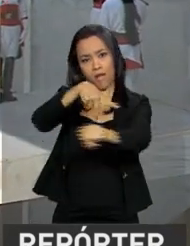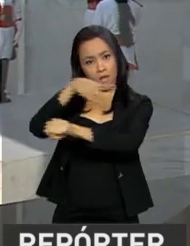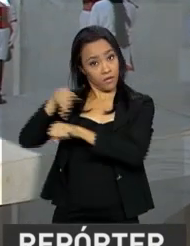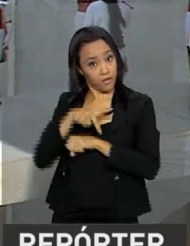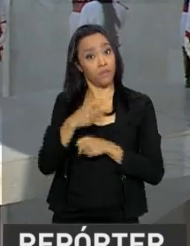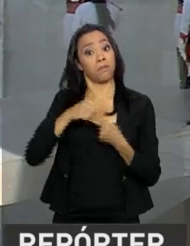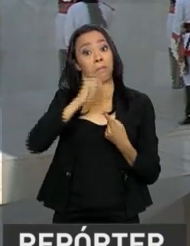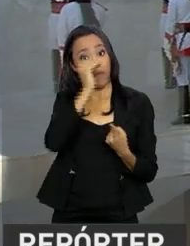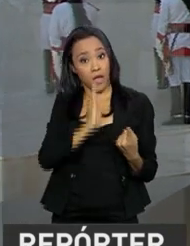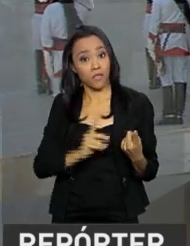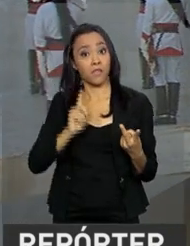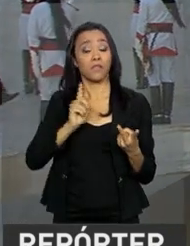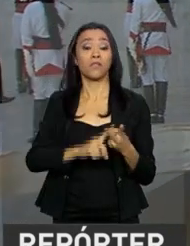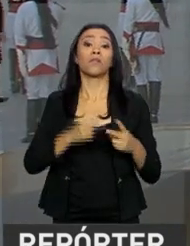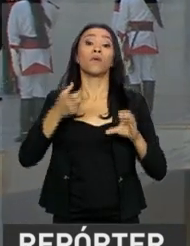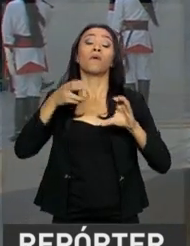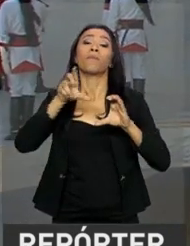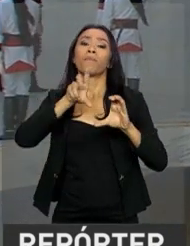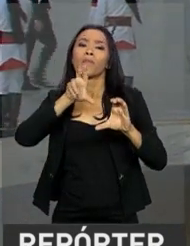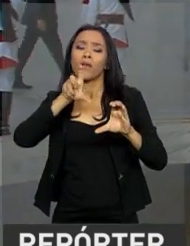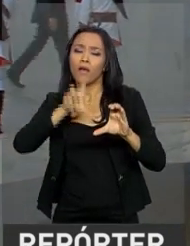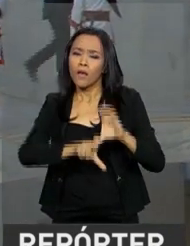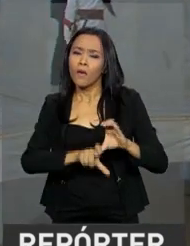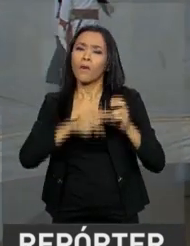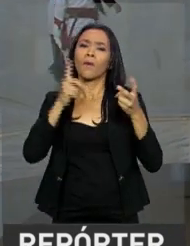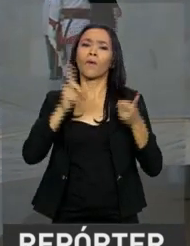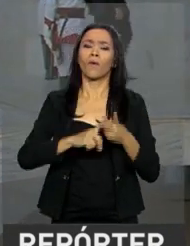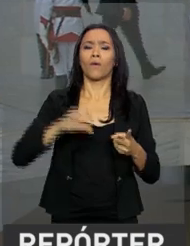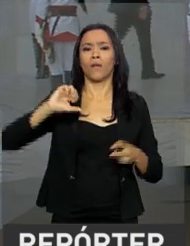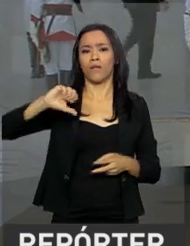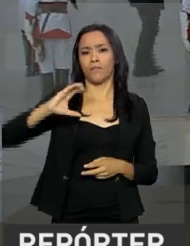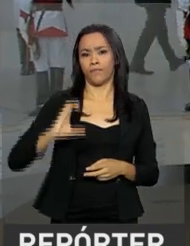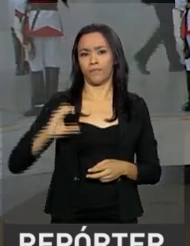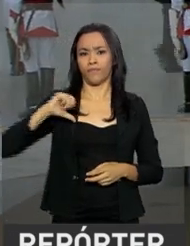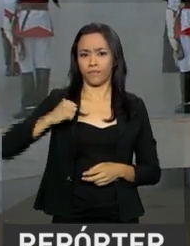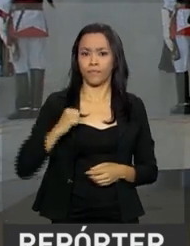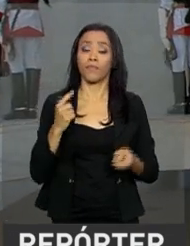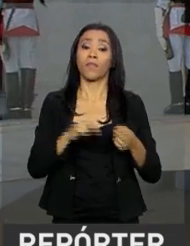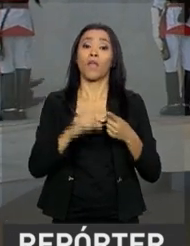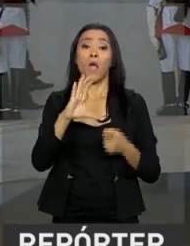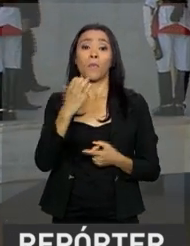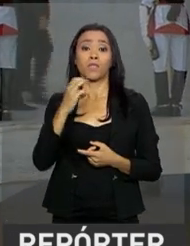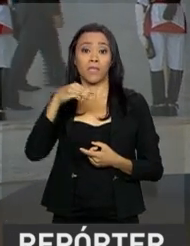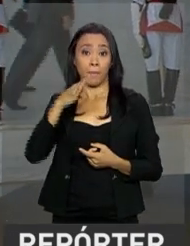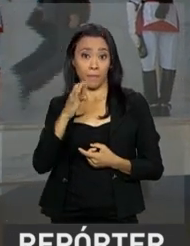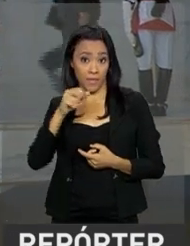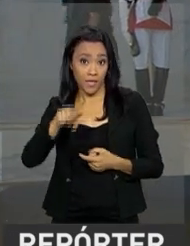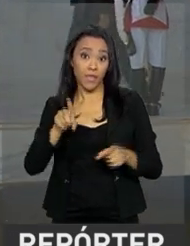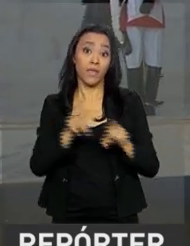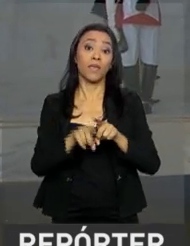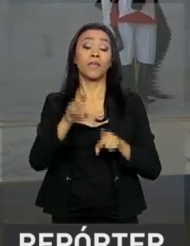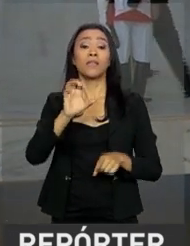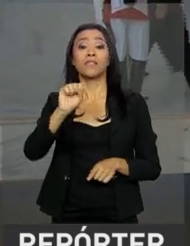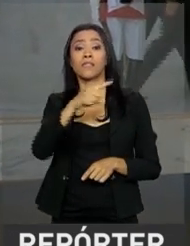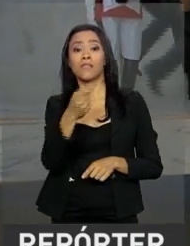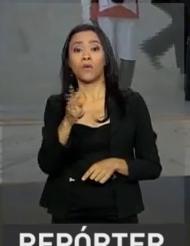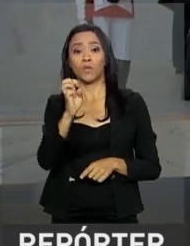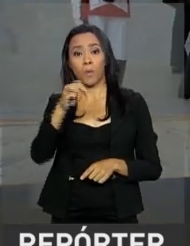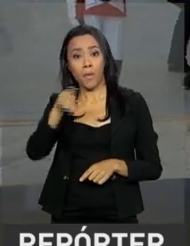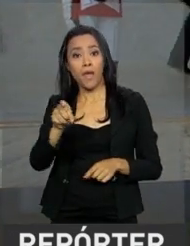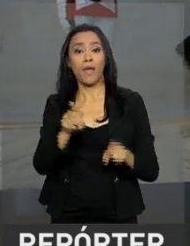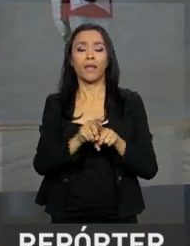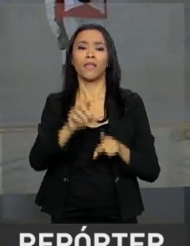do Brasil: Angola, Cabo Verde, Guiné-Bissau, Guiné Equatorial, Moçambique, Portugal, São Tomé e Príncipe e